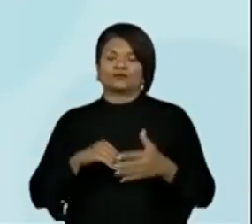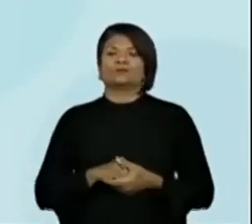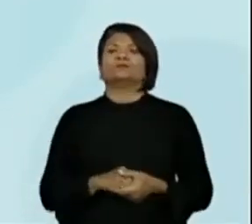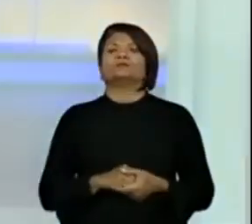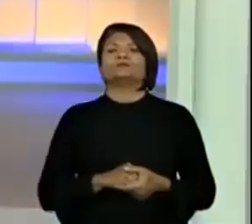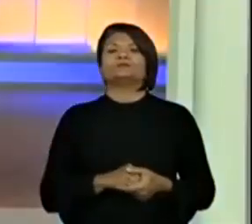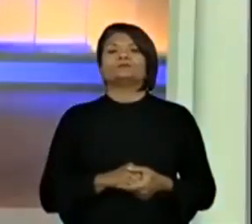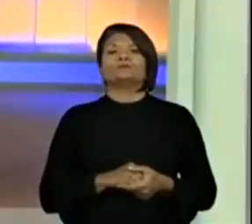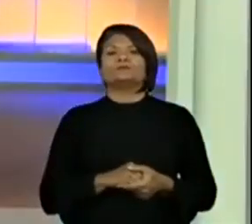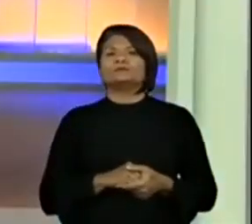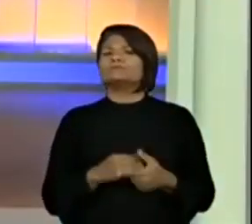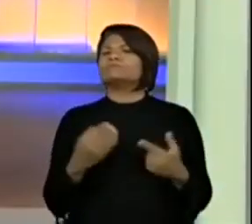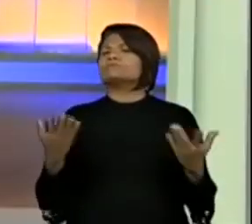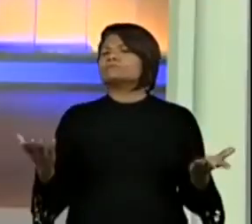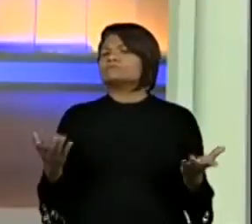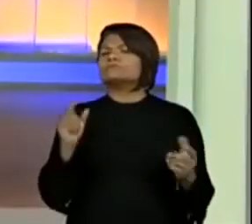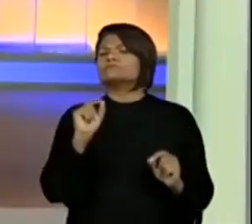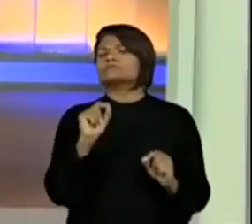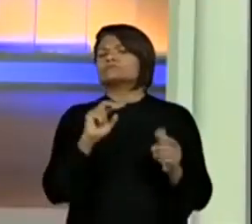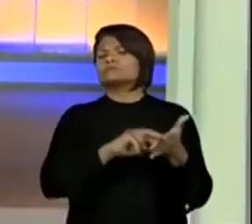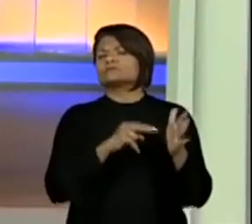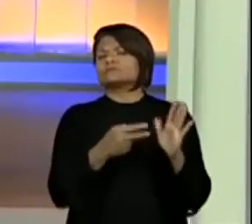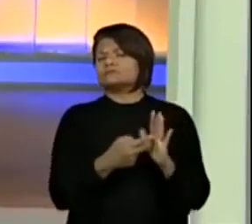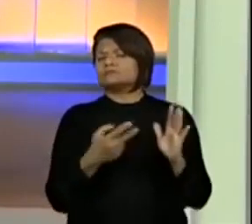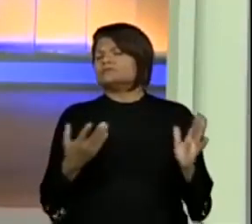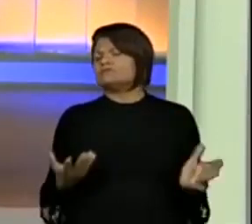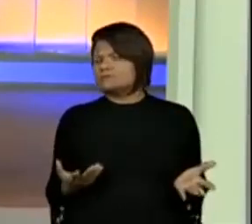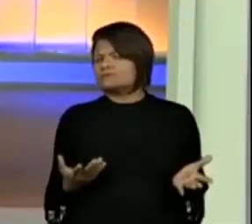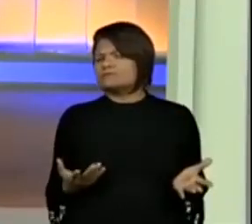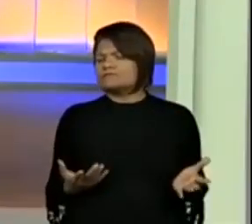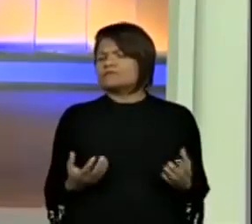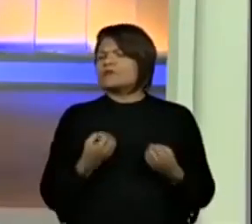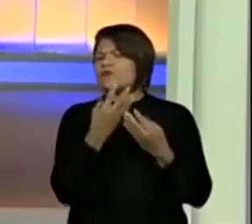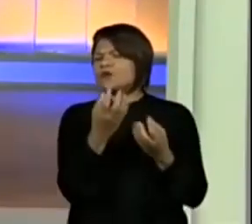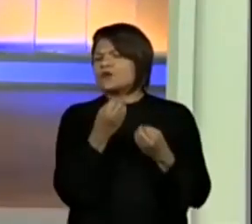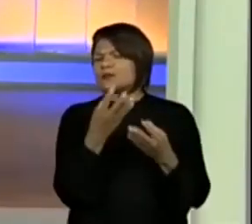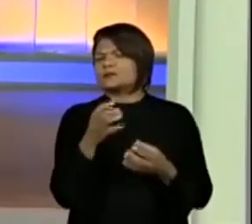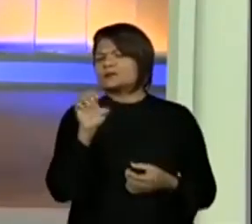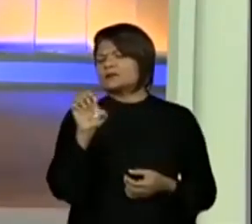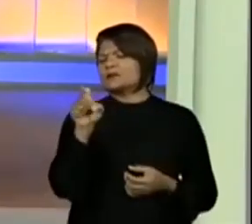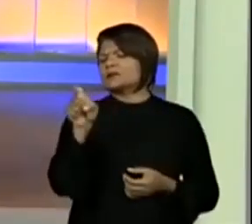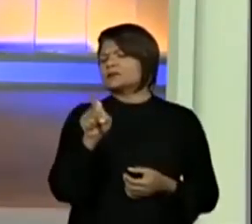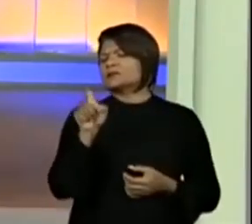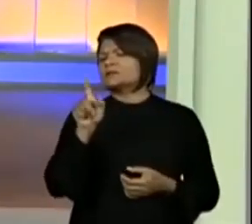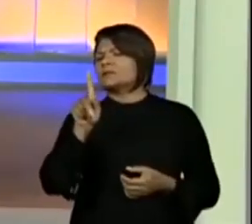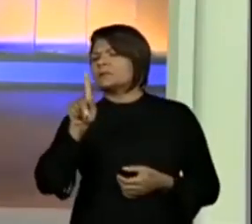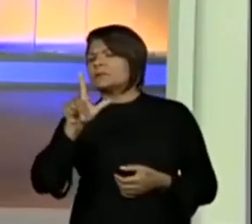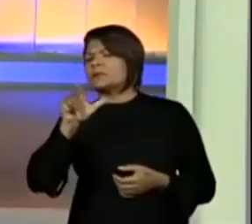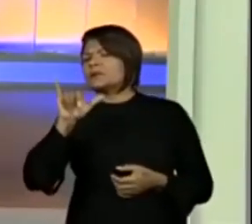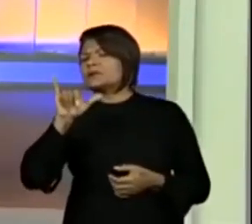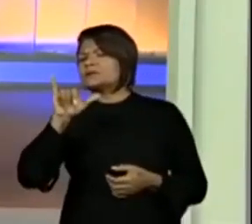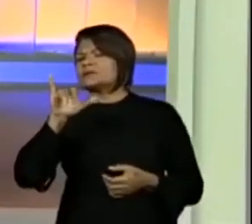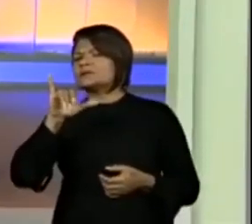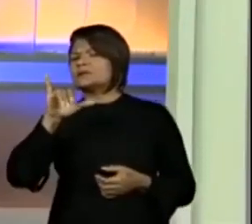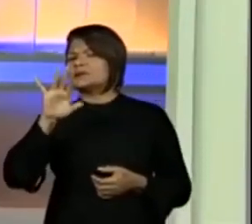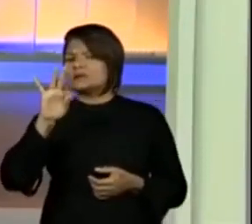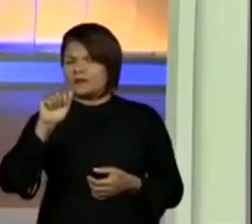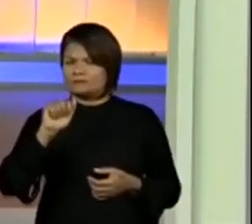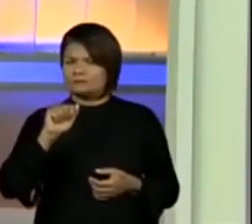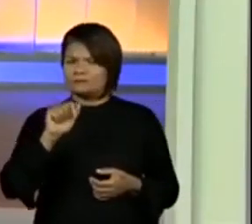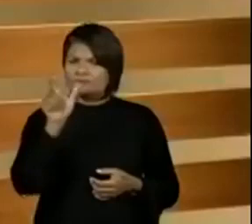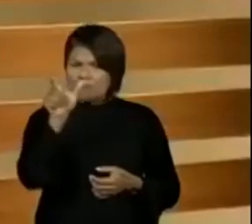O que é informação explícita? Você que está em casa, sabe o que é informação explícita? Já ouviu